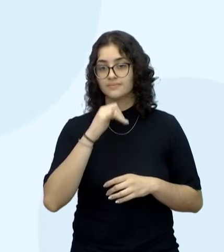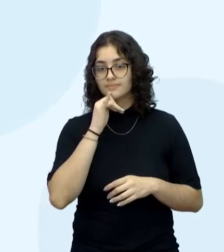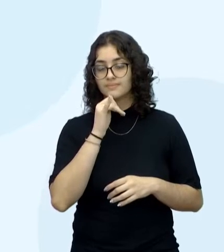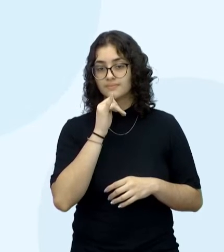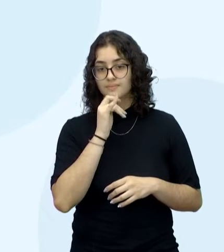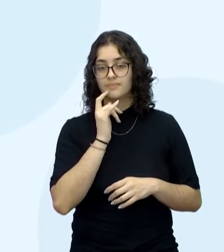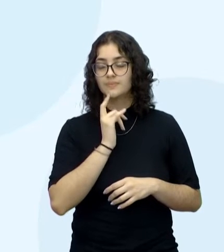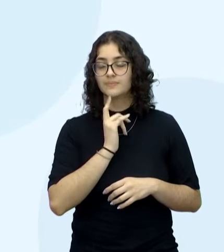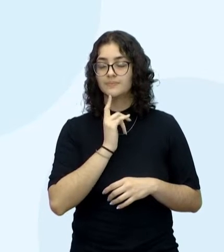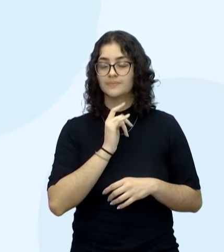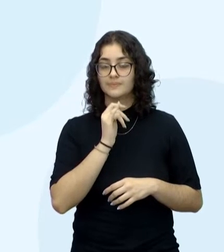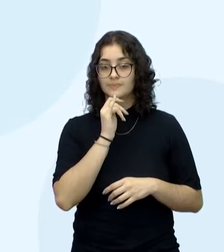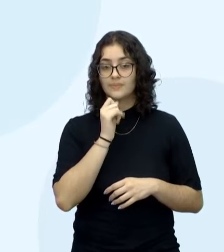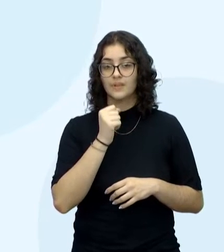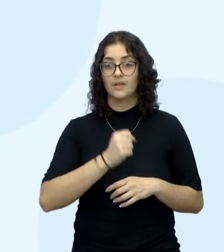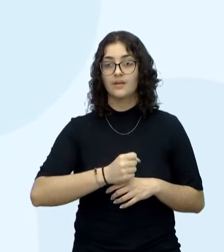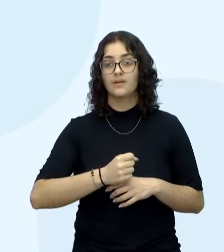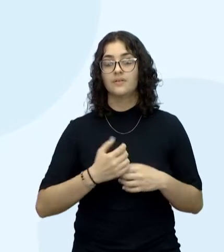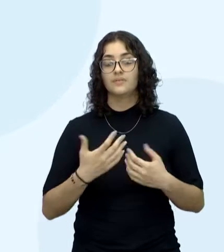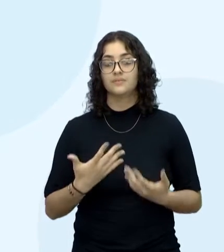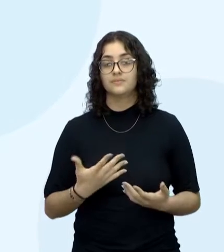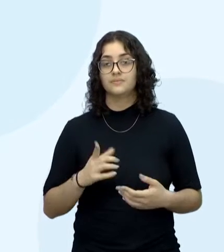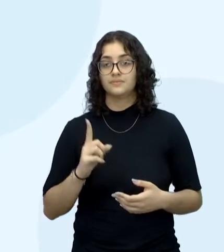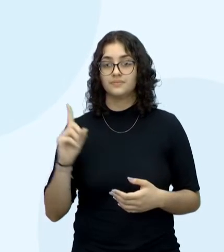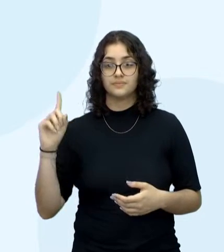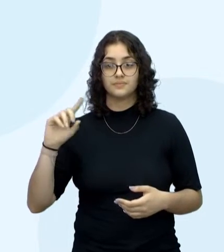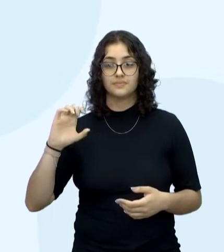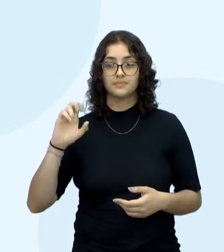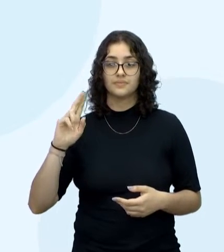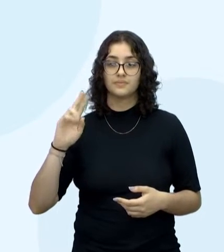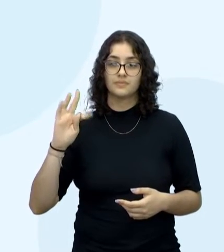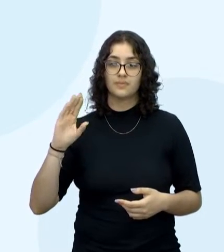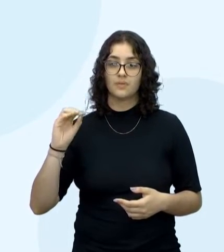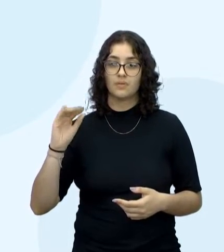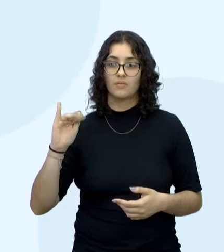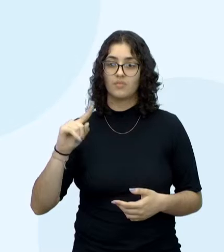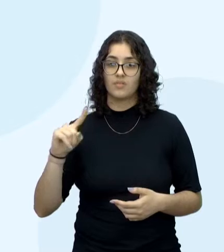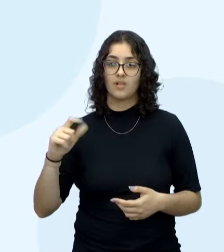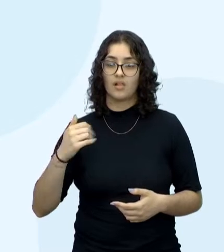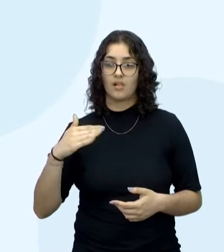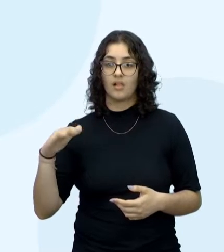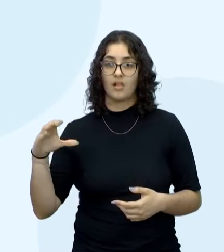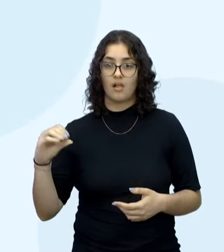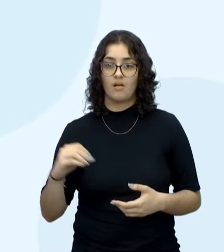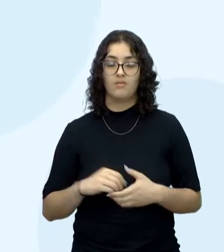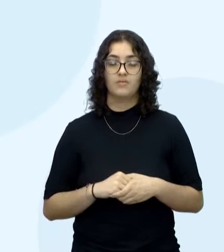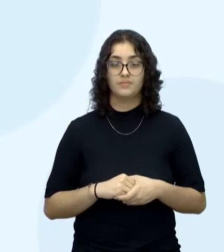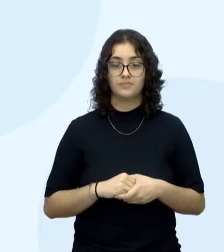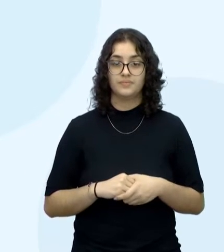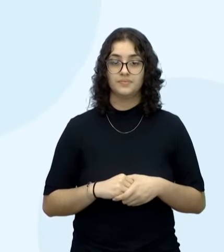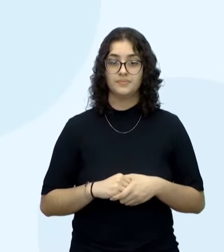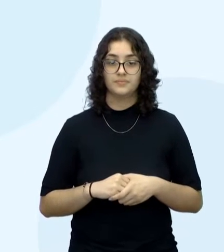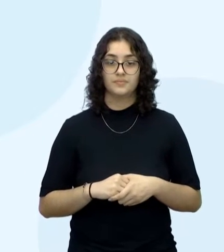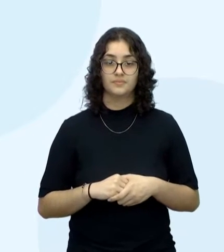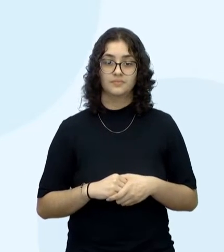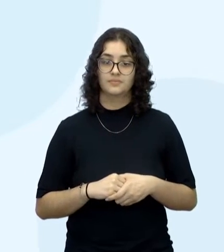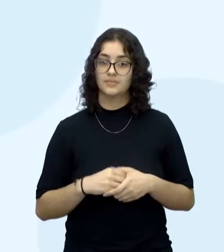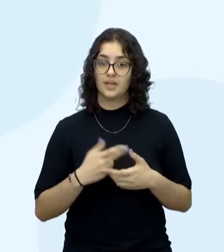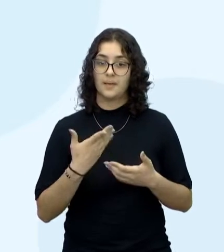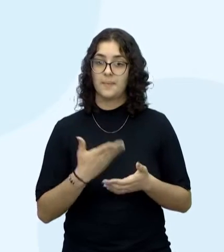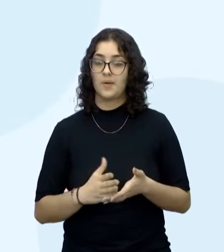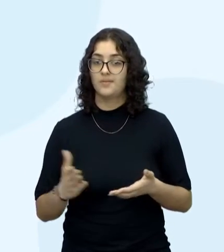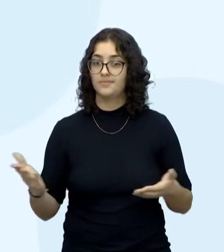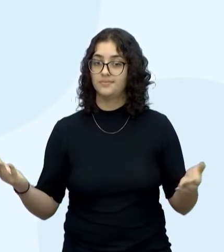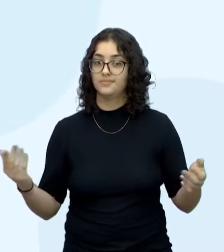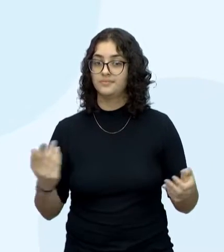acontecer um processo desse, chama-se eutrofização. Você acabou com esse lago aqui, né? Olha,